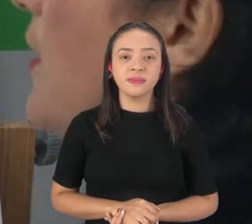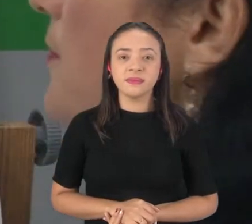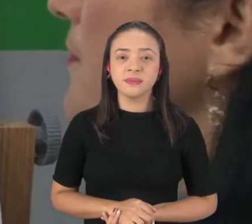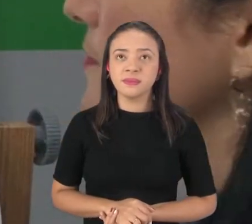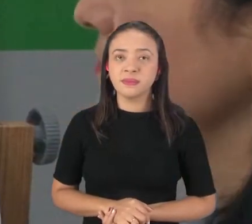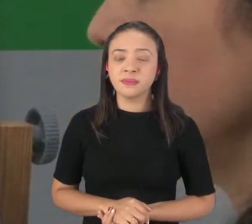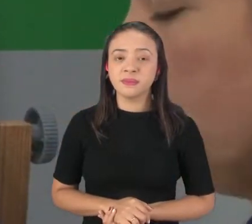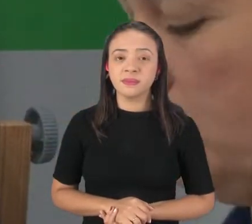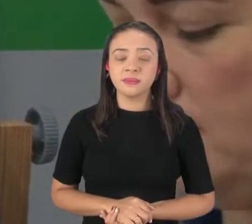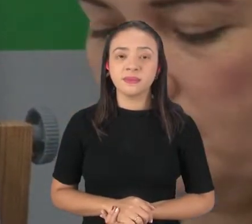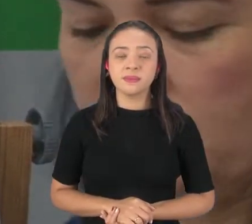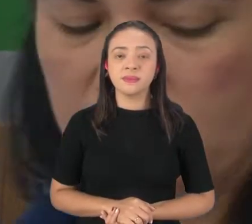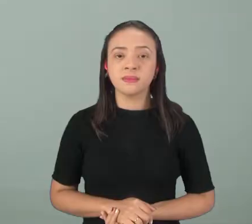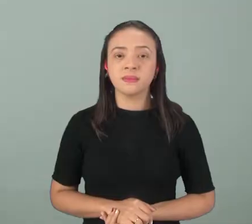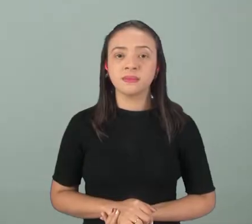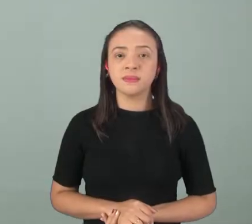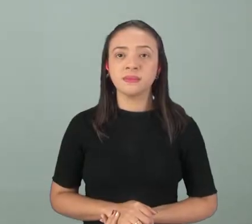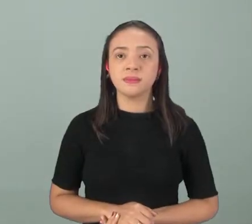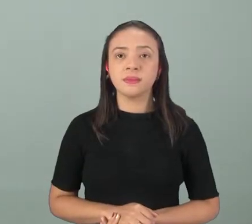final.